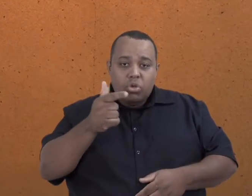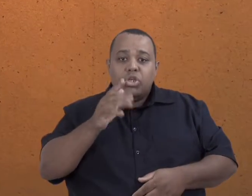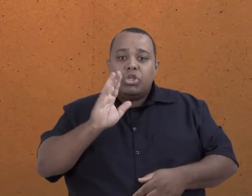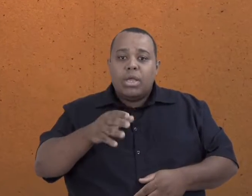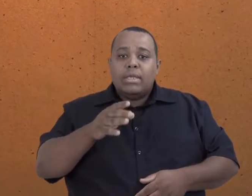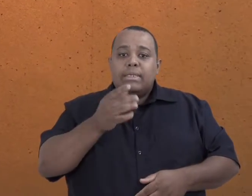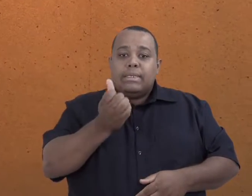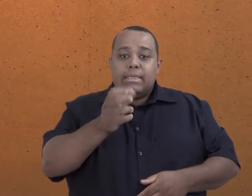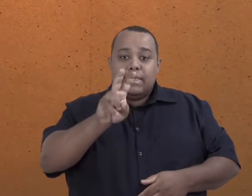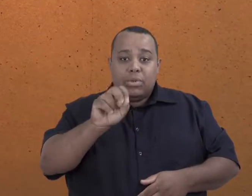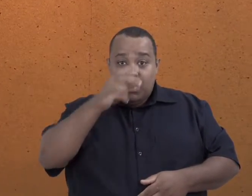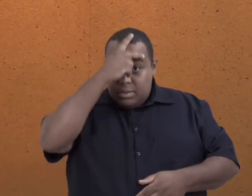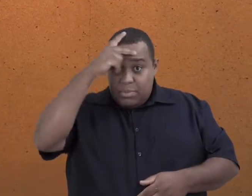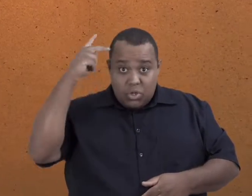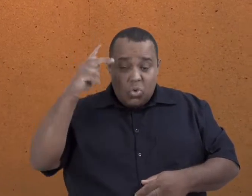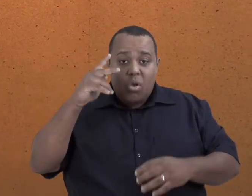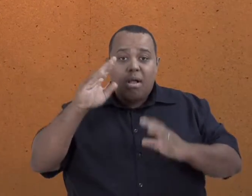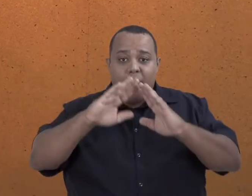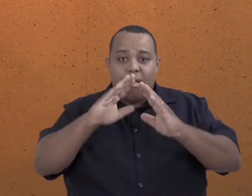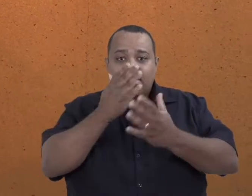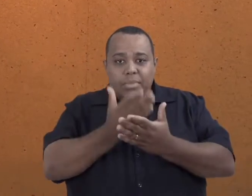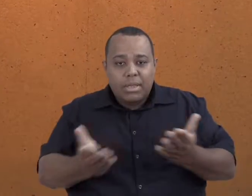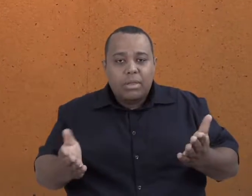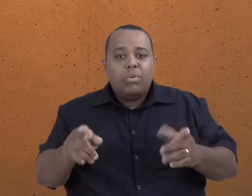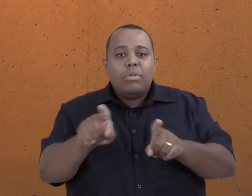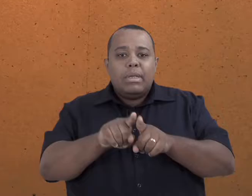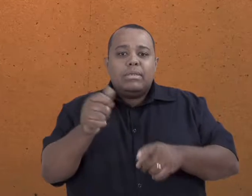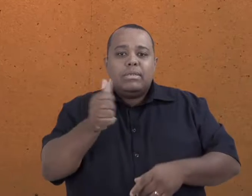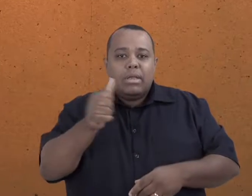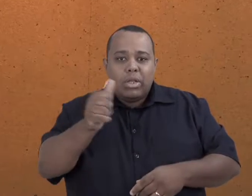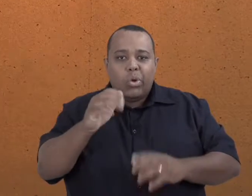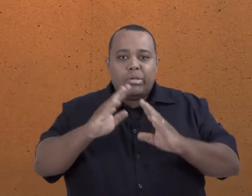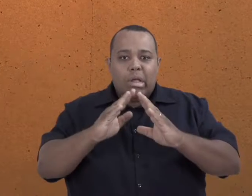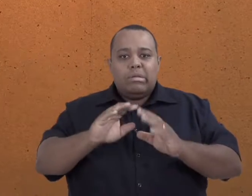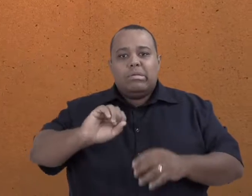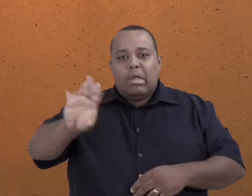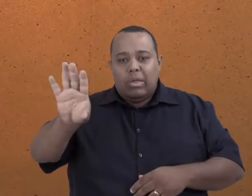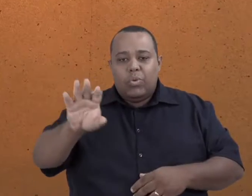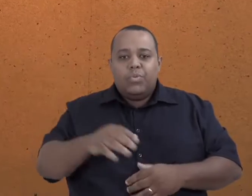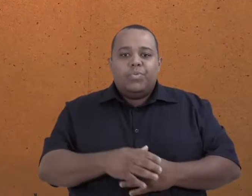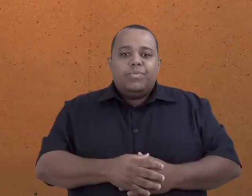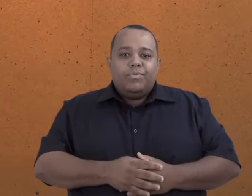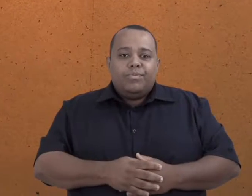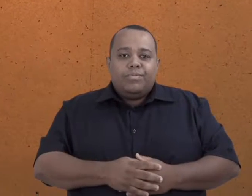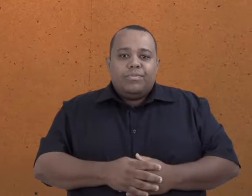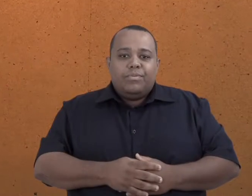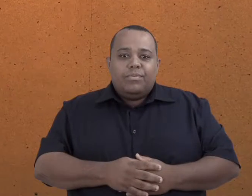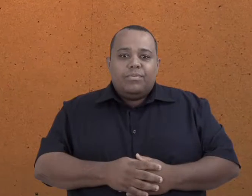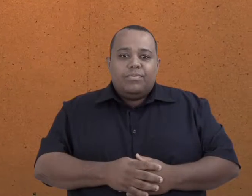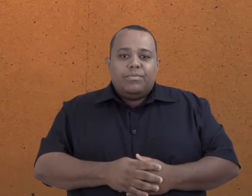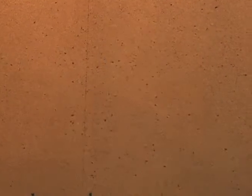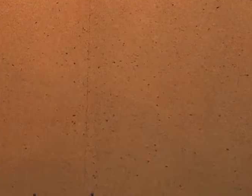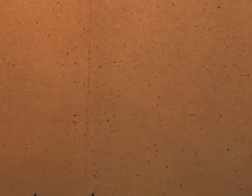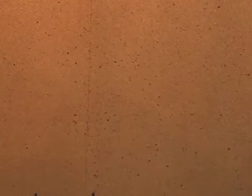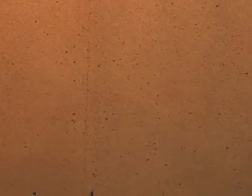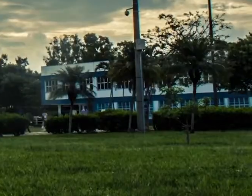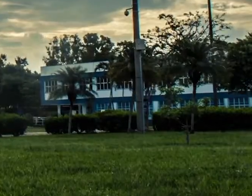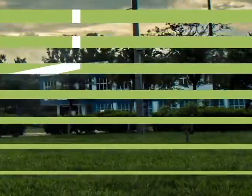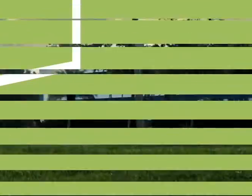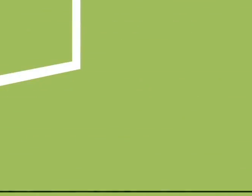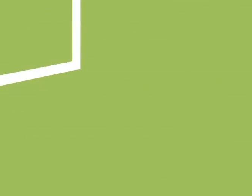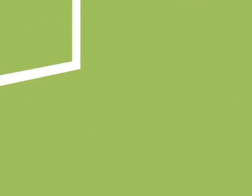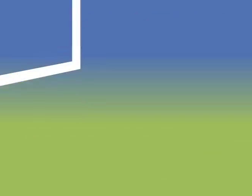havia 656 pessoas desalojadas e 111 desabrigados. Patrícia Garcia, para a TV UFES.